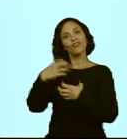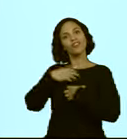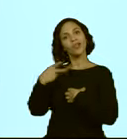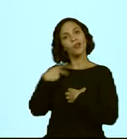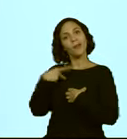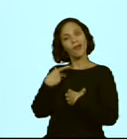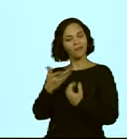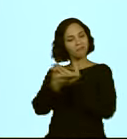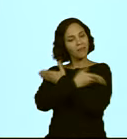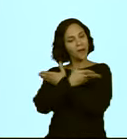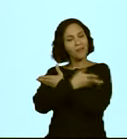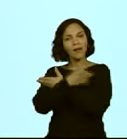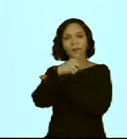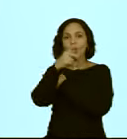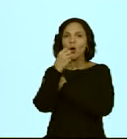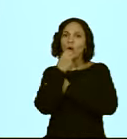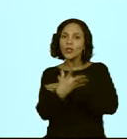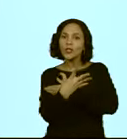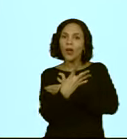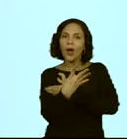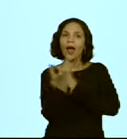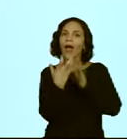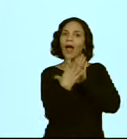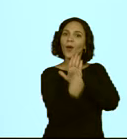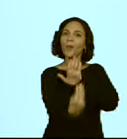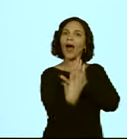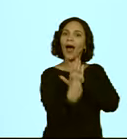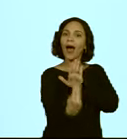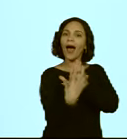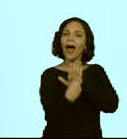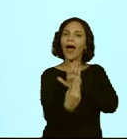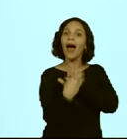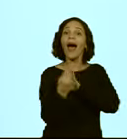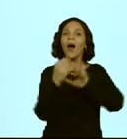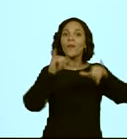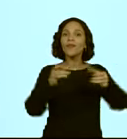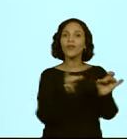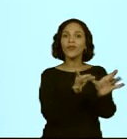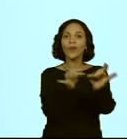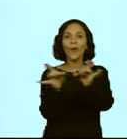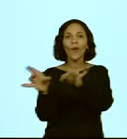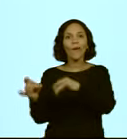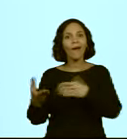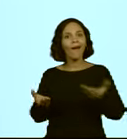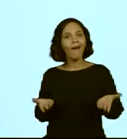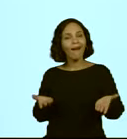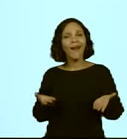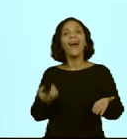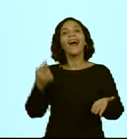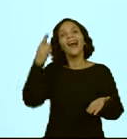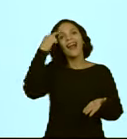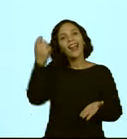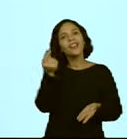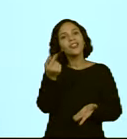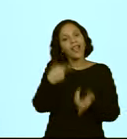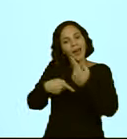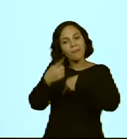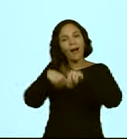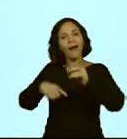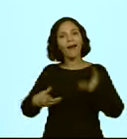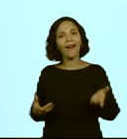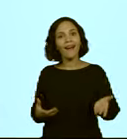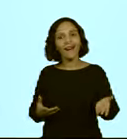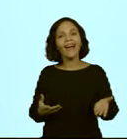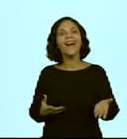de ficar na moda de fazer o estilo dele do jeito que ele queria Além disso ele ainda conseguiu um jeito de fazer dinheiro